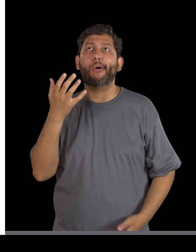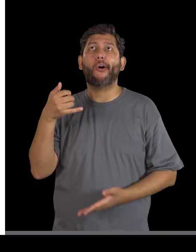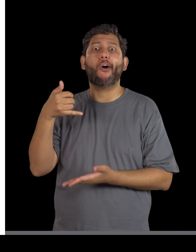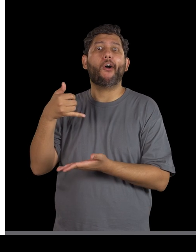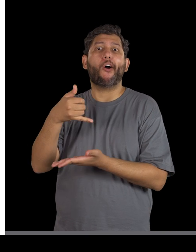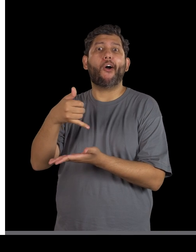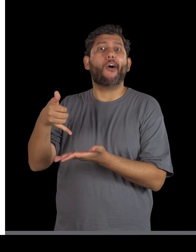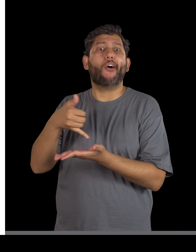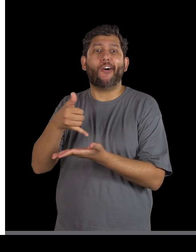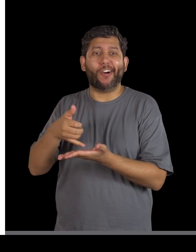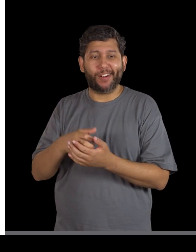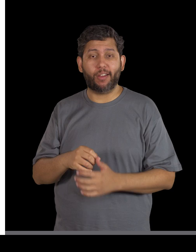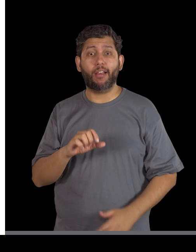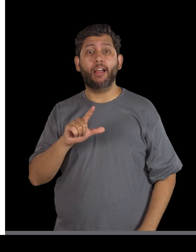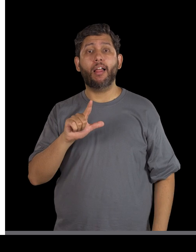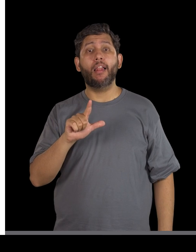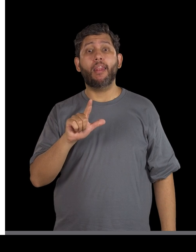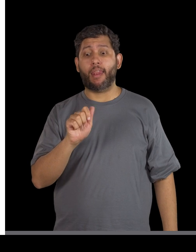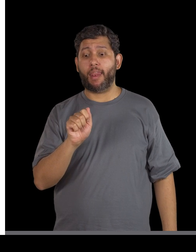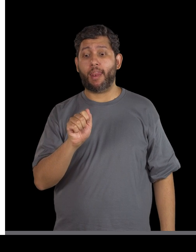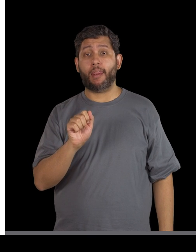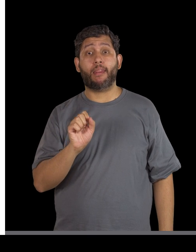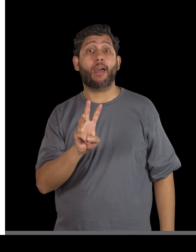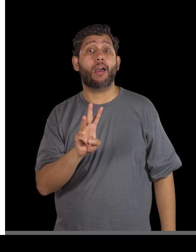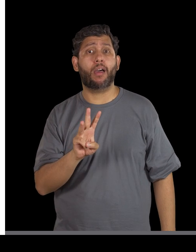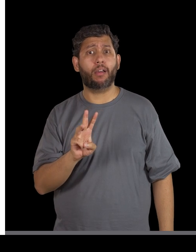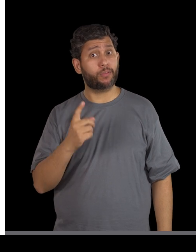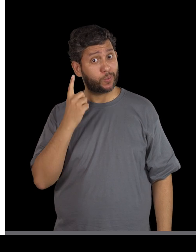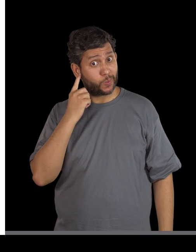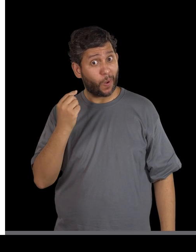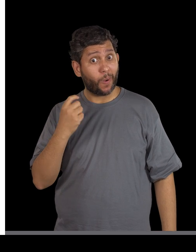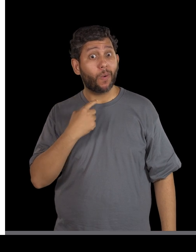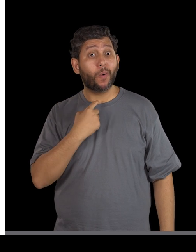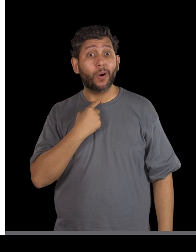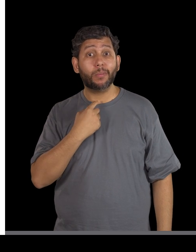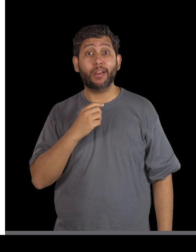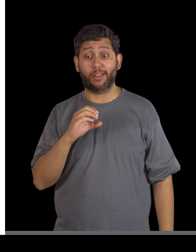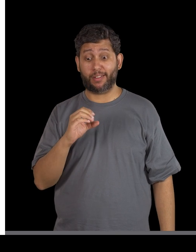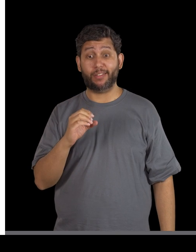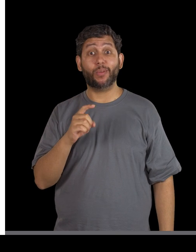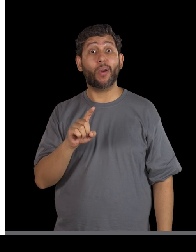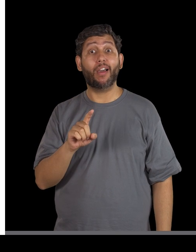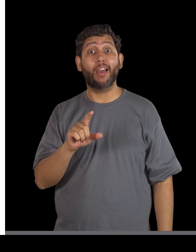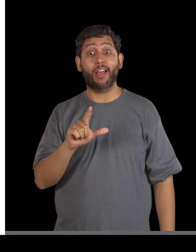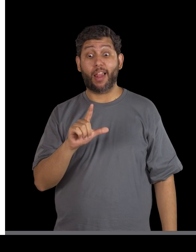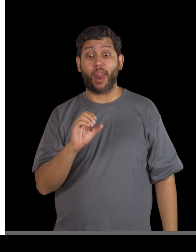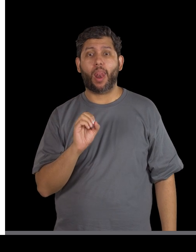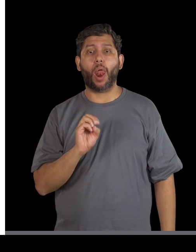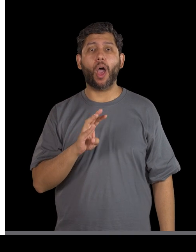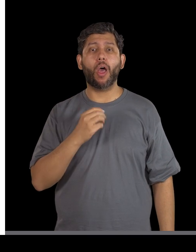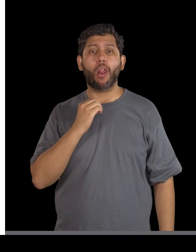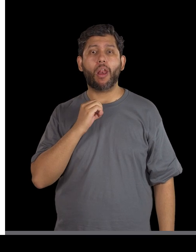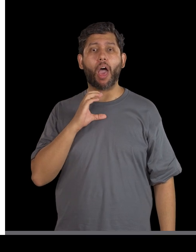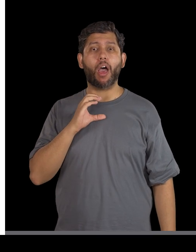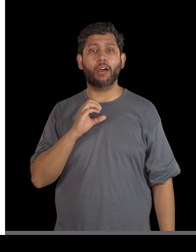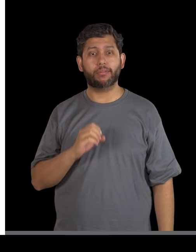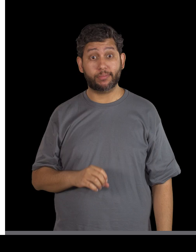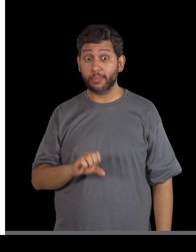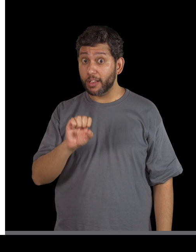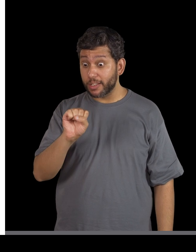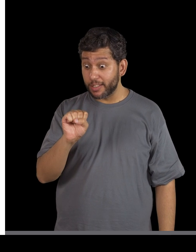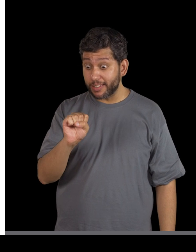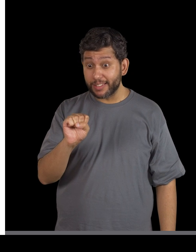palavras como ló, lei, ló, só, I saw. Olha só, o só do português de olha